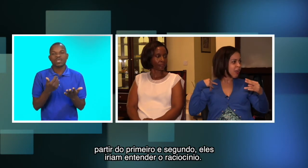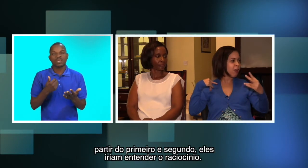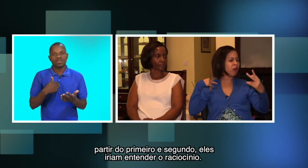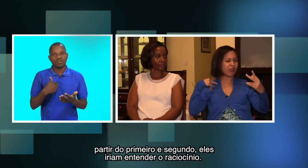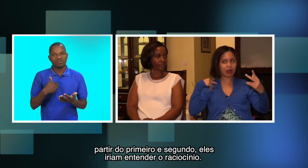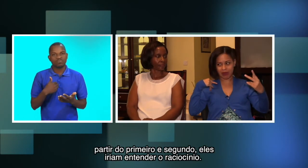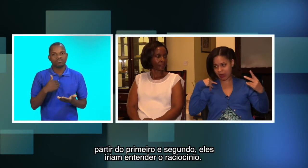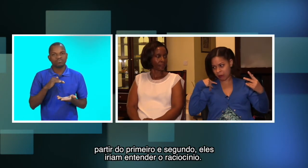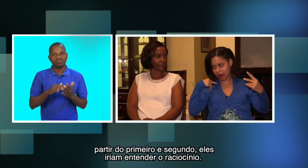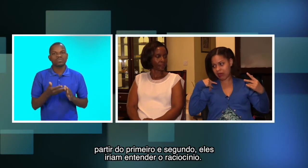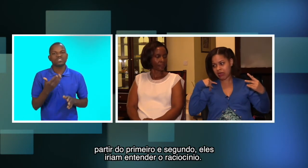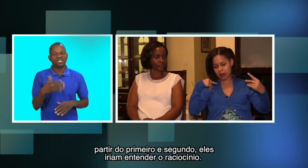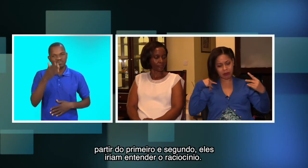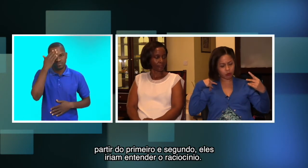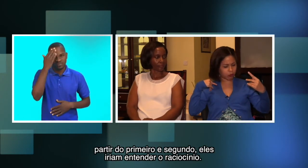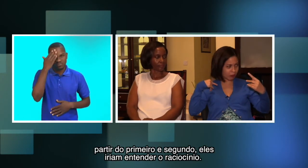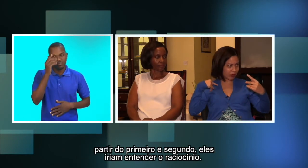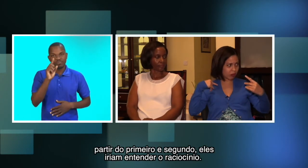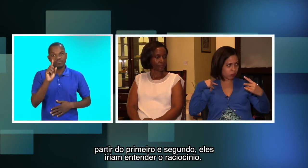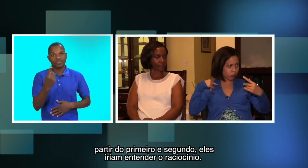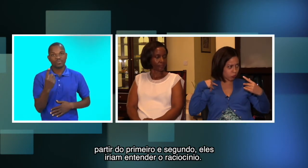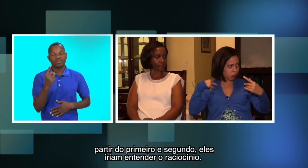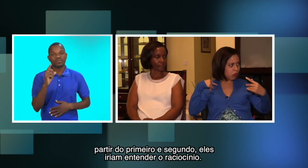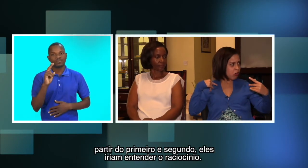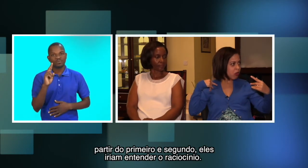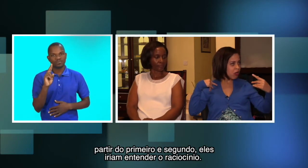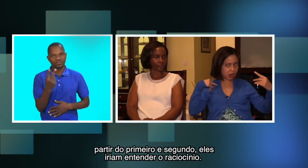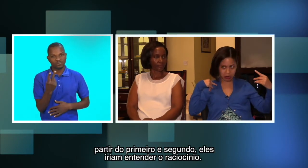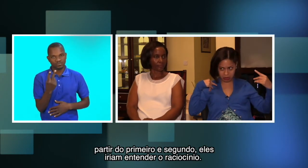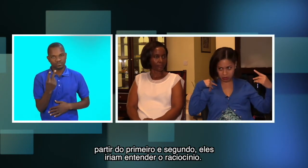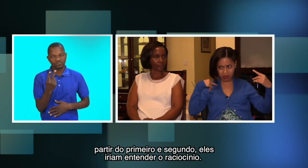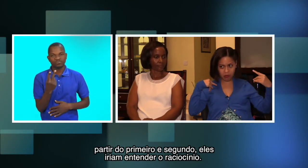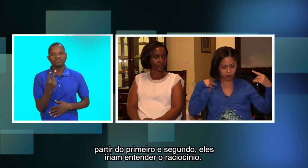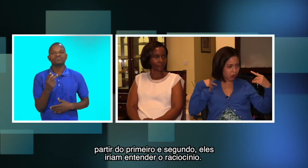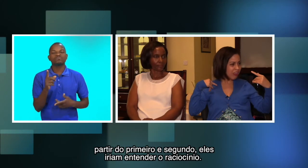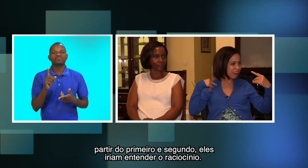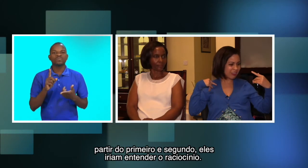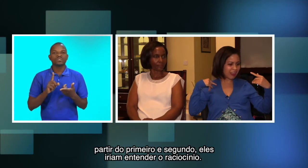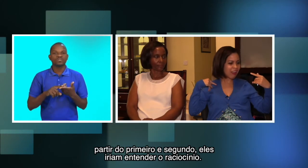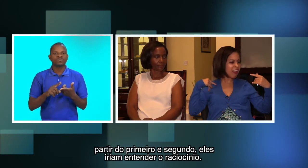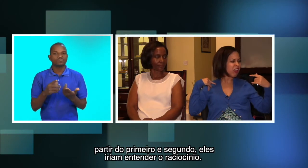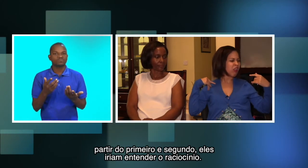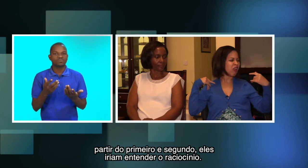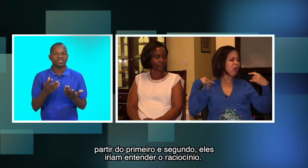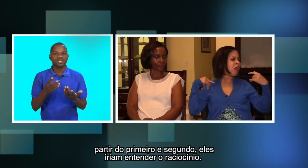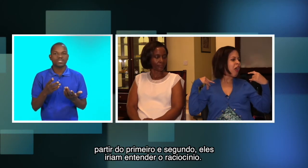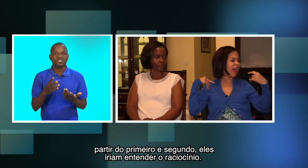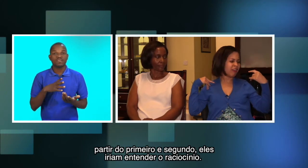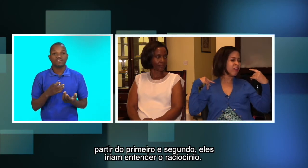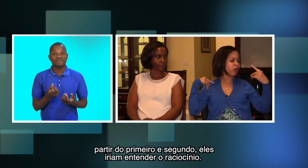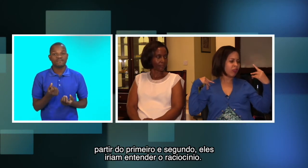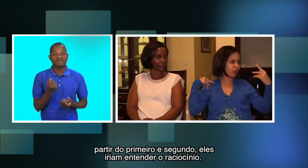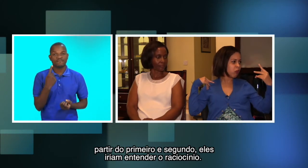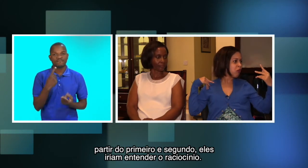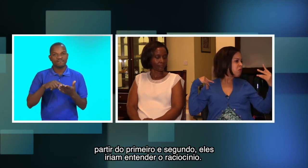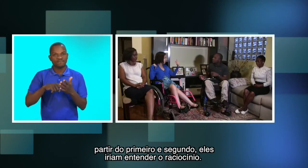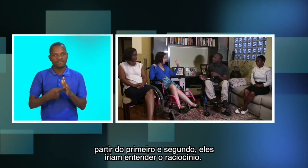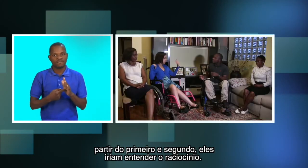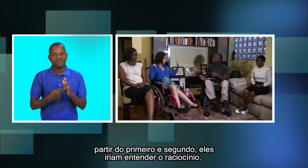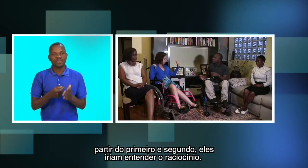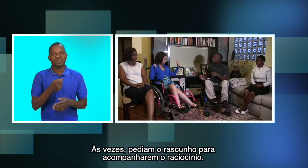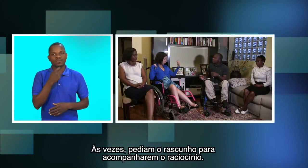eu vou saber a partir do primeiro e segundo, vou, então, a vez de dizer,